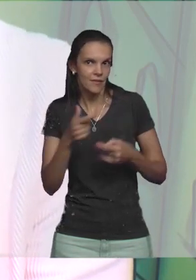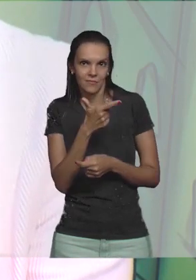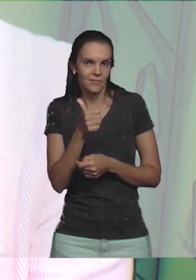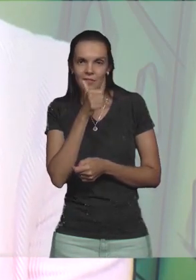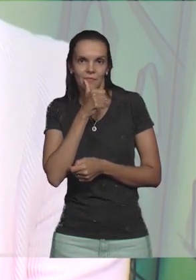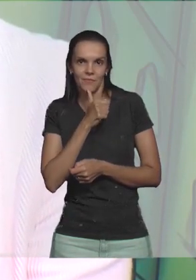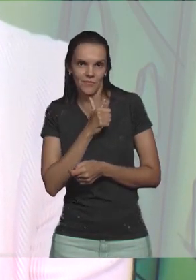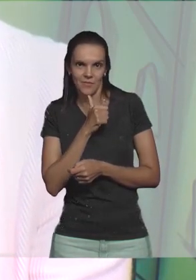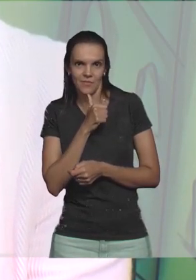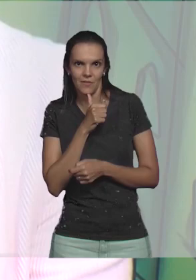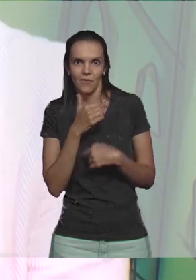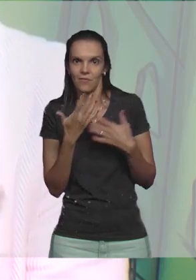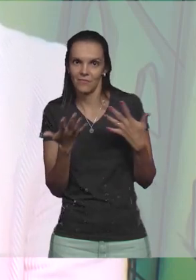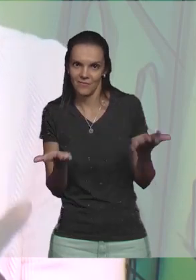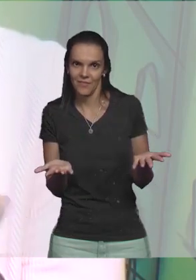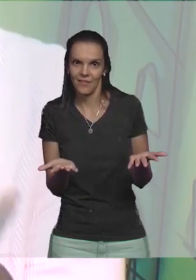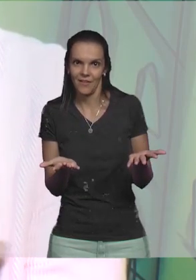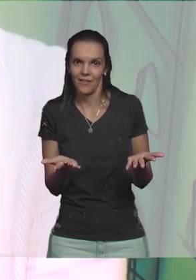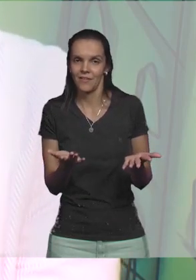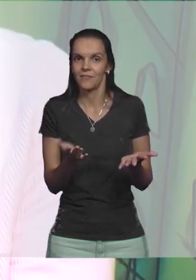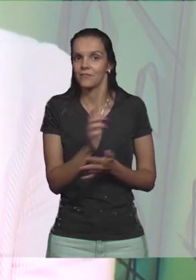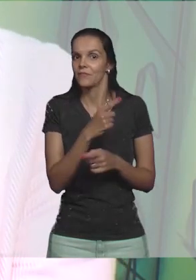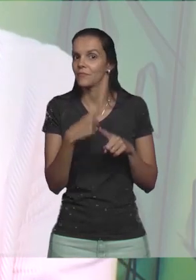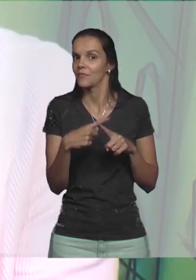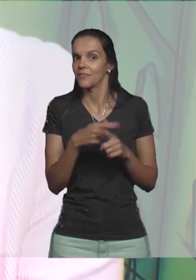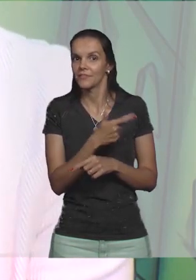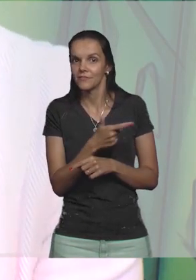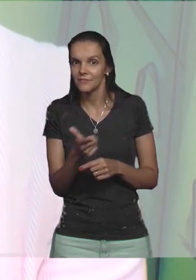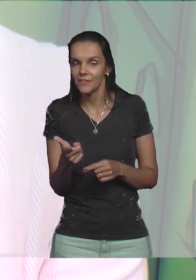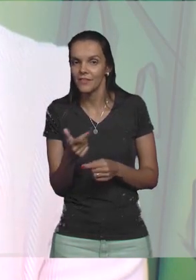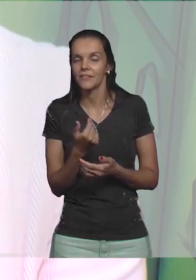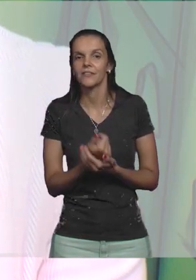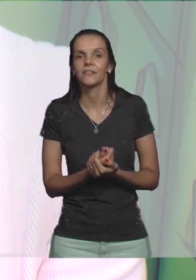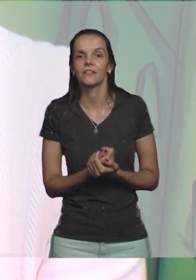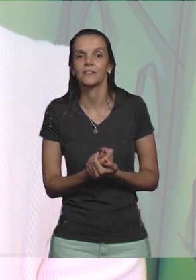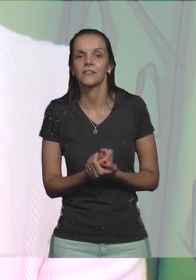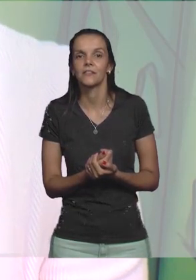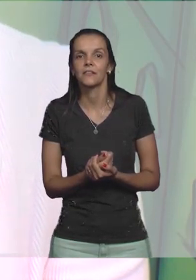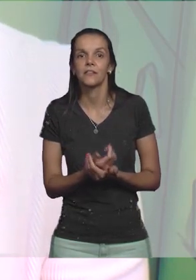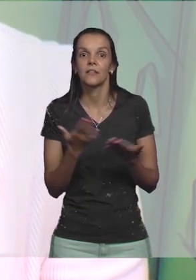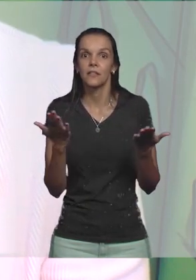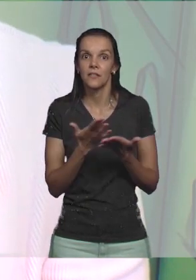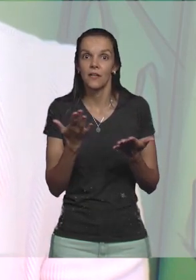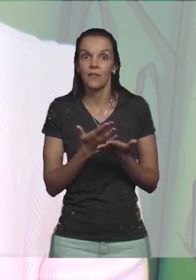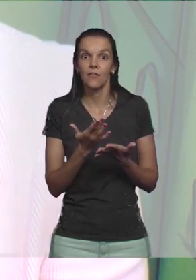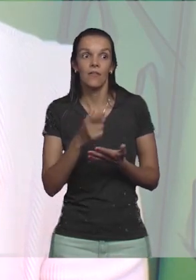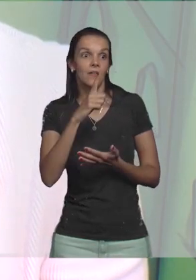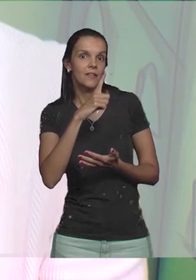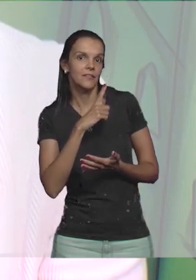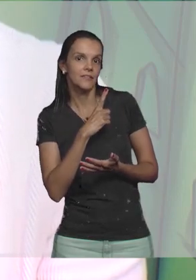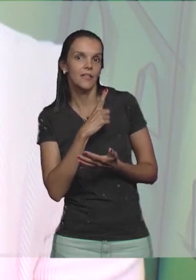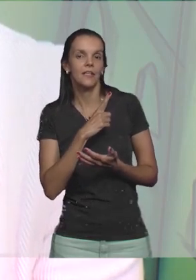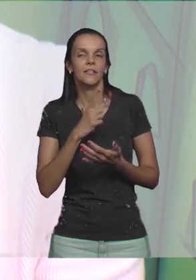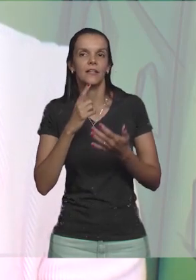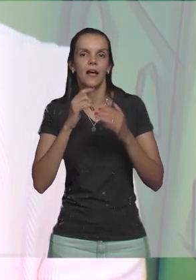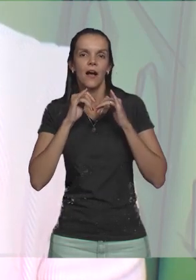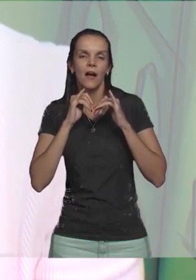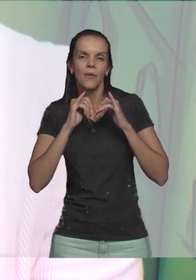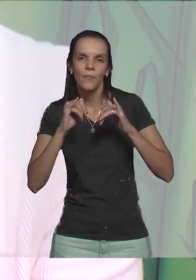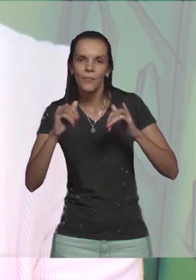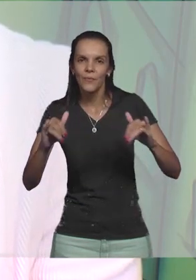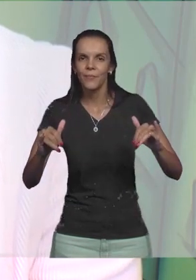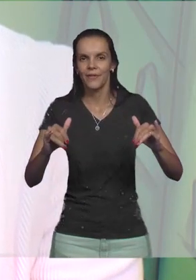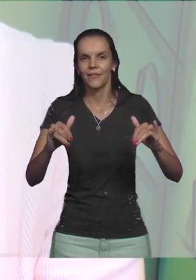né? Acho que é por aí a lógica que eles usam. E agora tu poder te ver na propaganda do sabonete, na propaganda